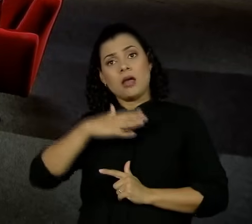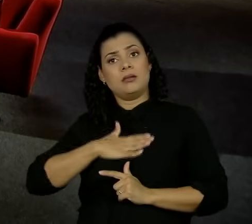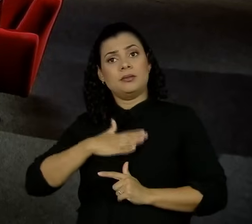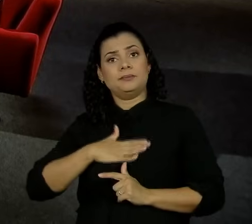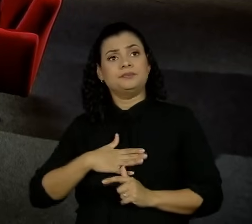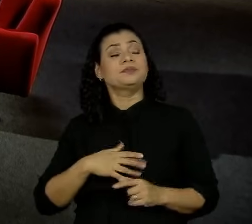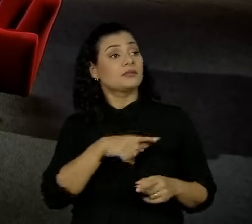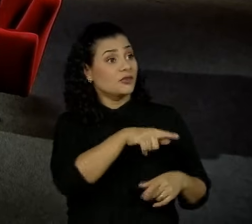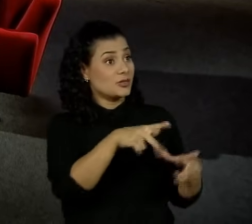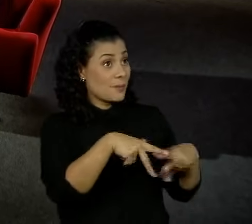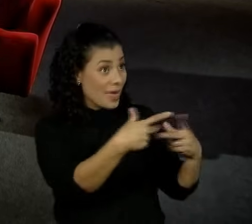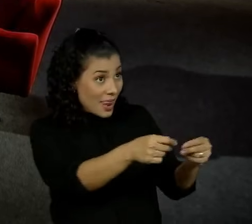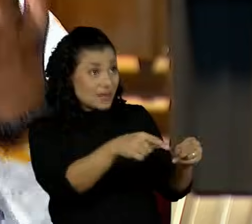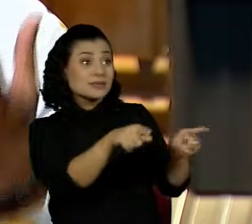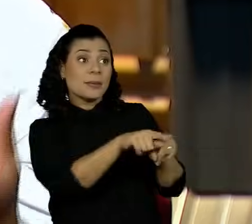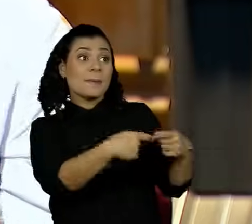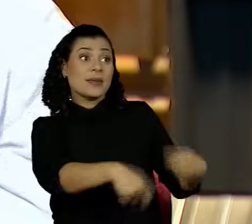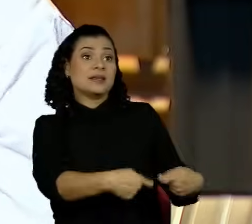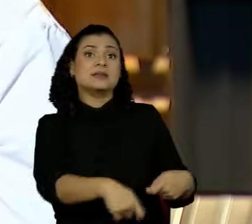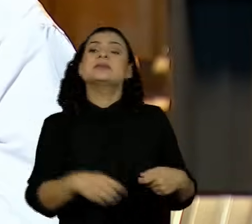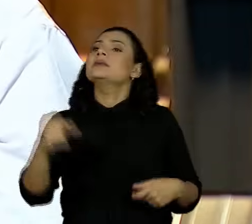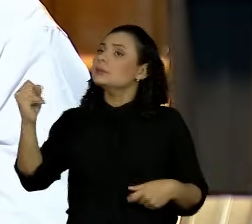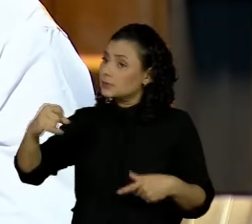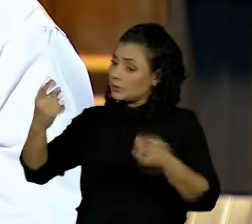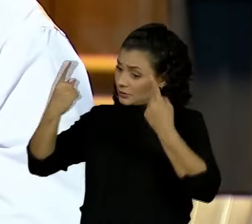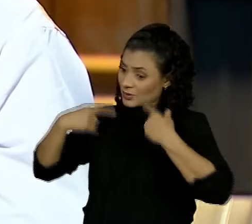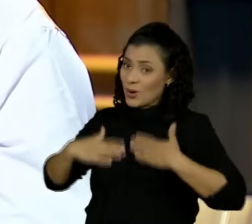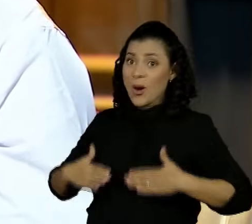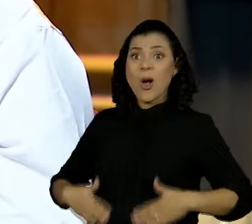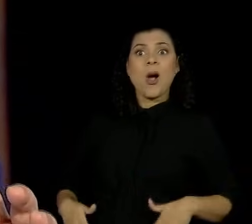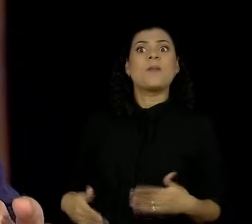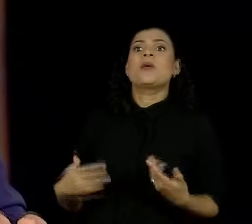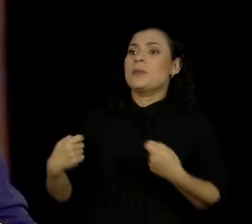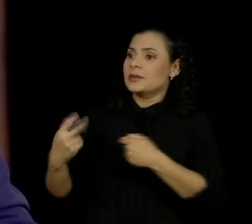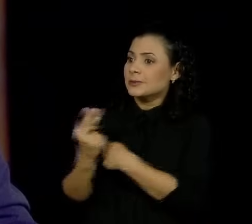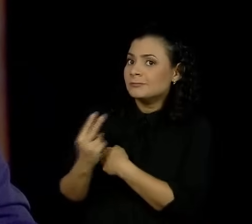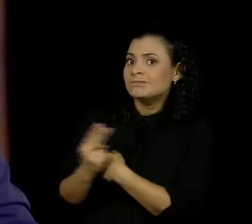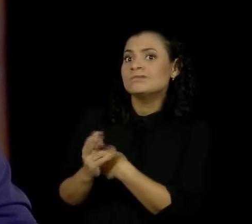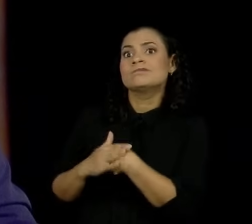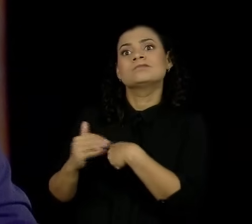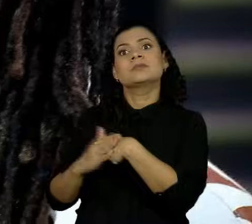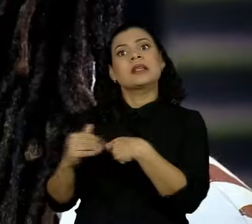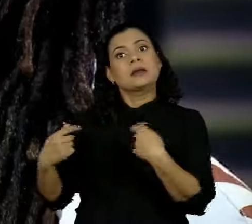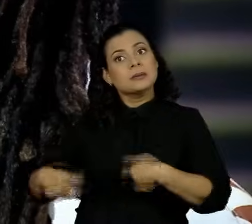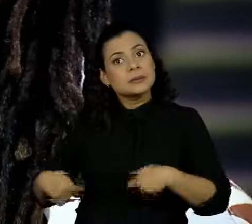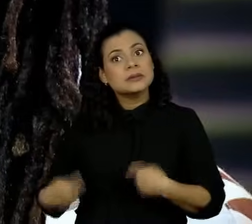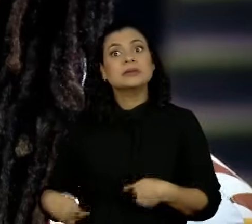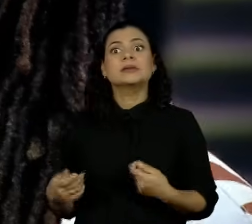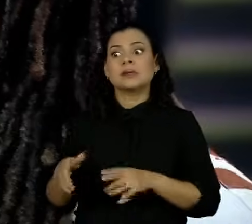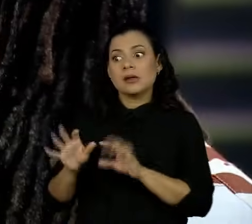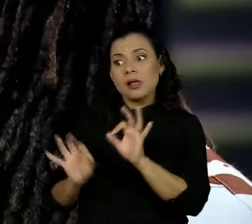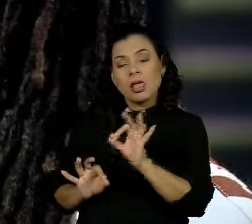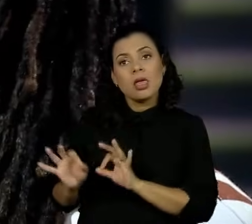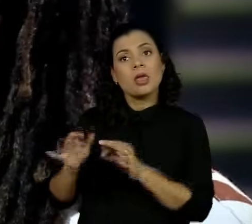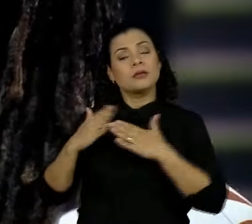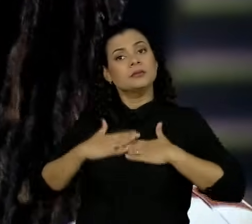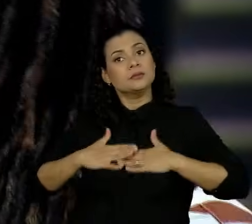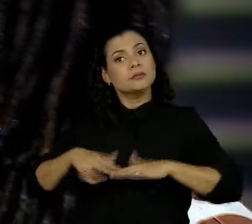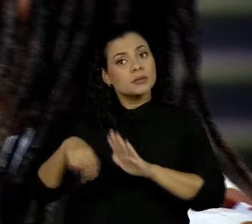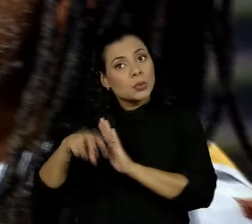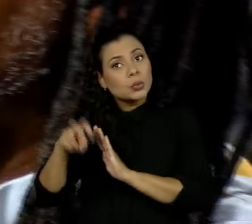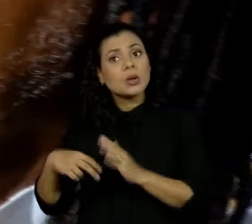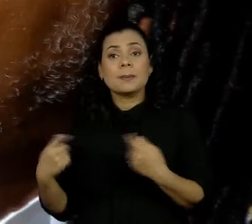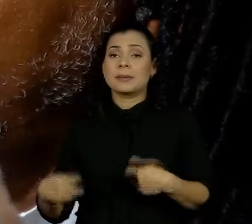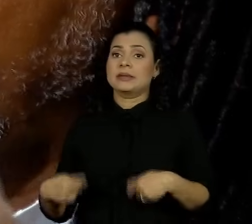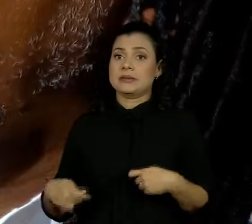você precisa. E você né? precisa para essa máquina Essa né, máquina poder estar fazer bem. um ajuste rápido ali, né, desligar um pouco. Então, acho que tem